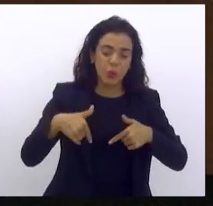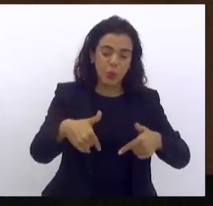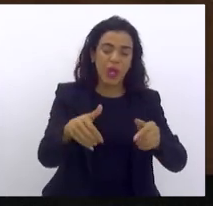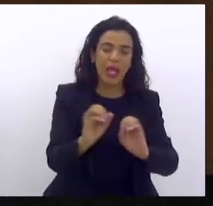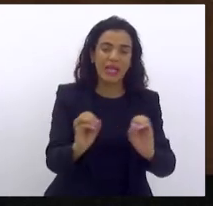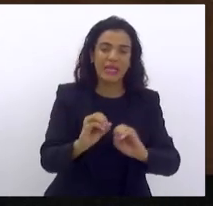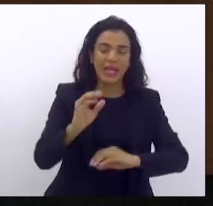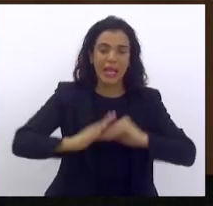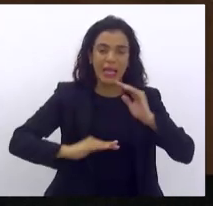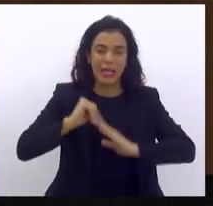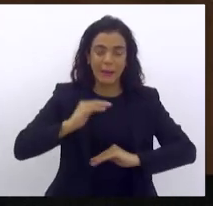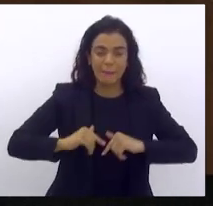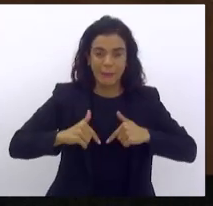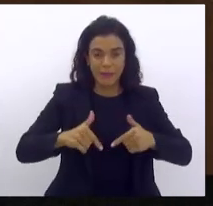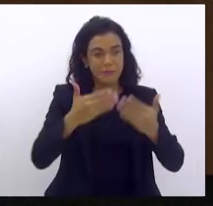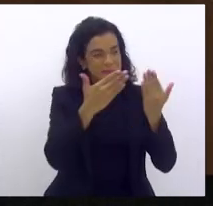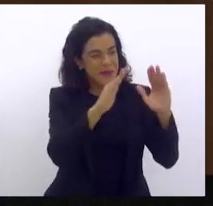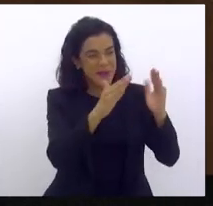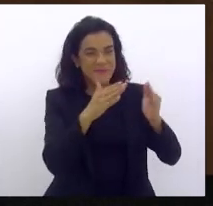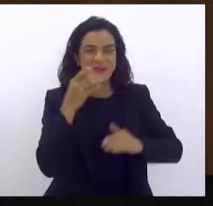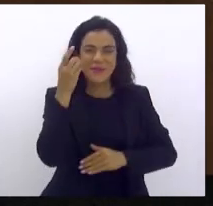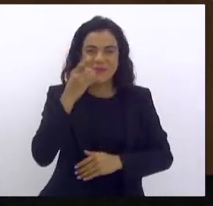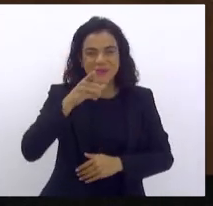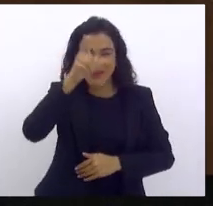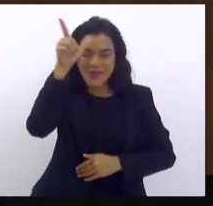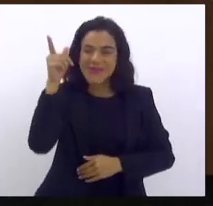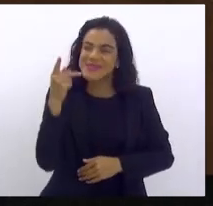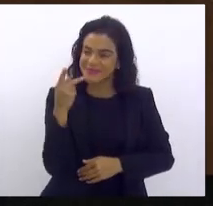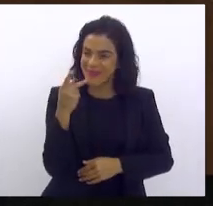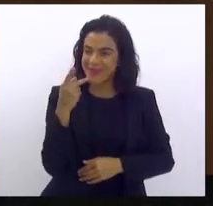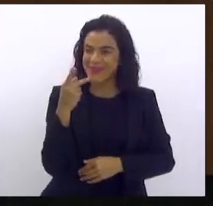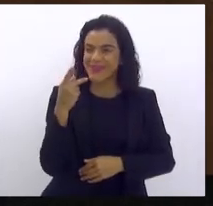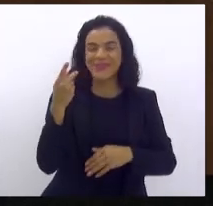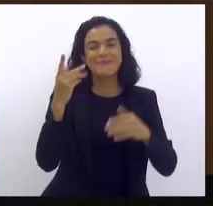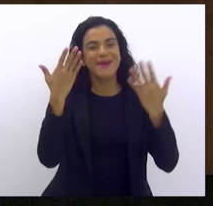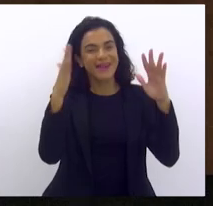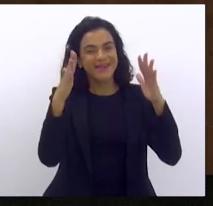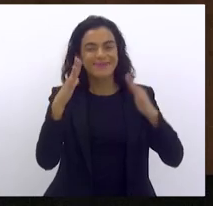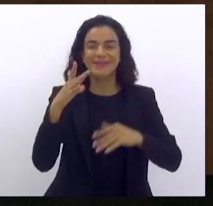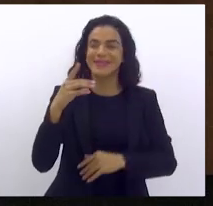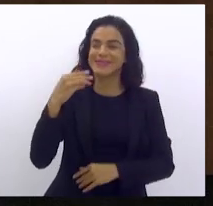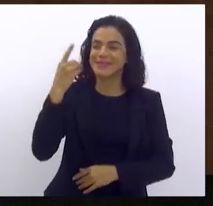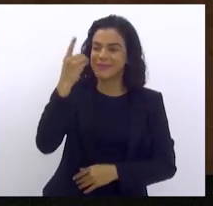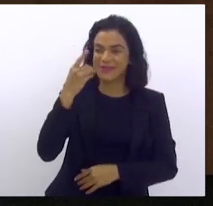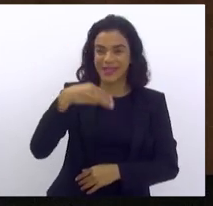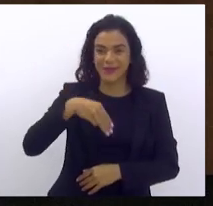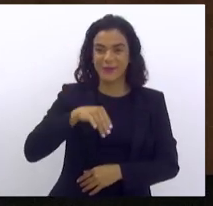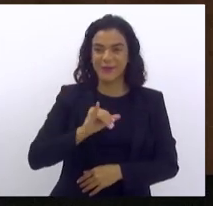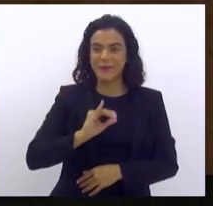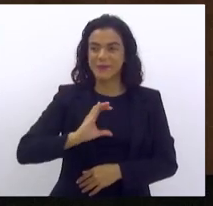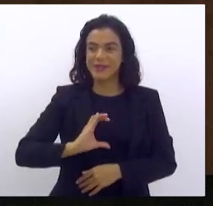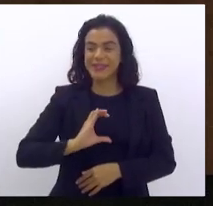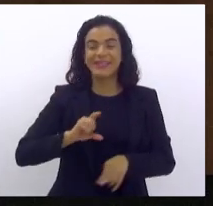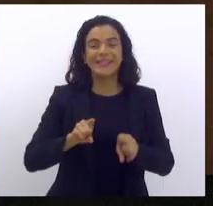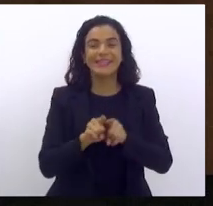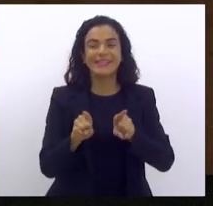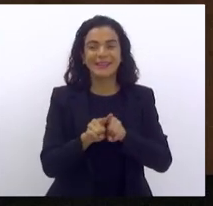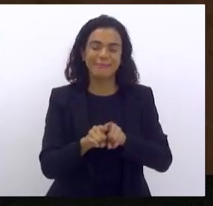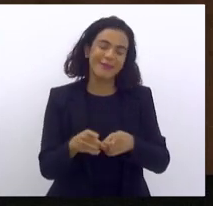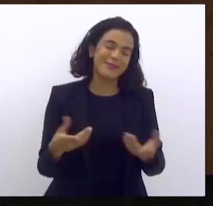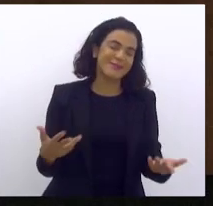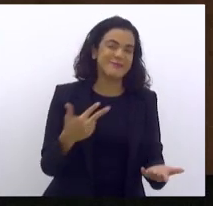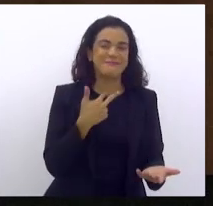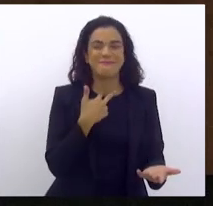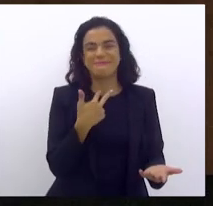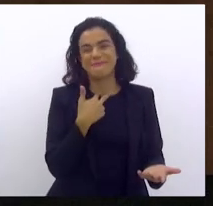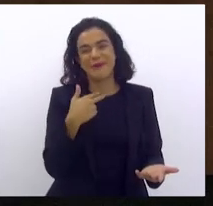parabéns a meu caro amigo Luiz Paulo, meu amigo Carlos Mink e ao nosso querido... Eu não posso